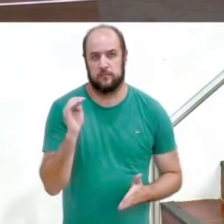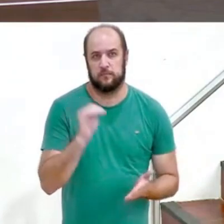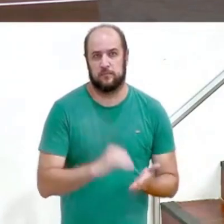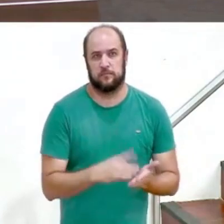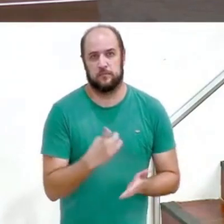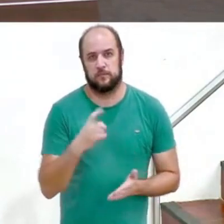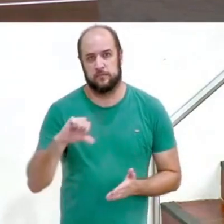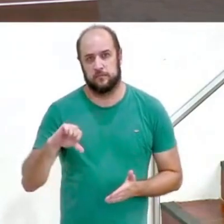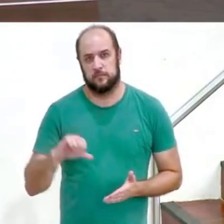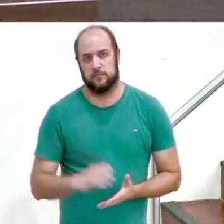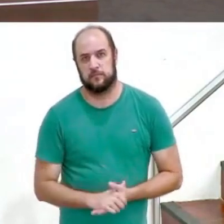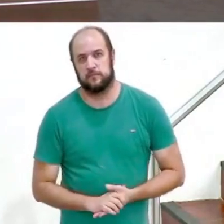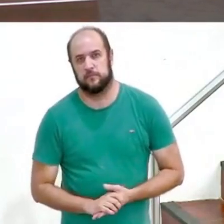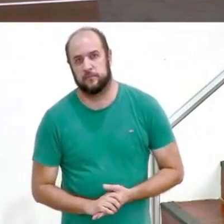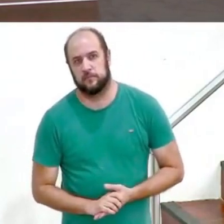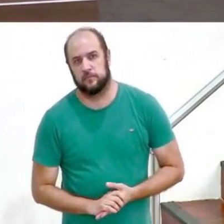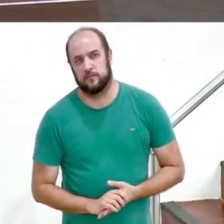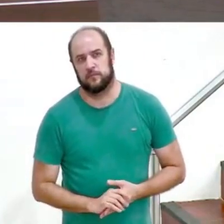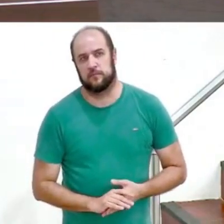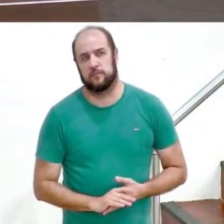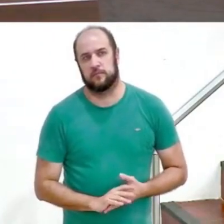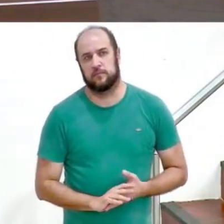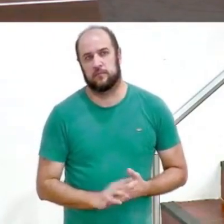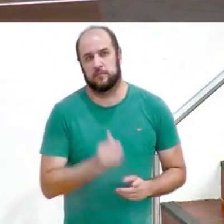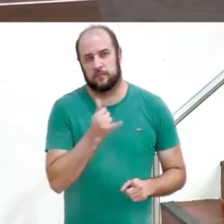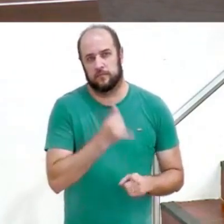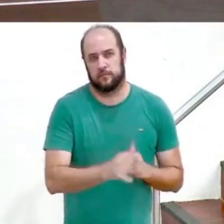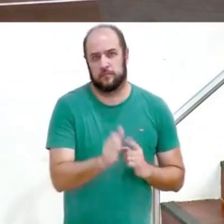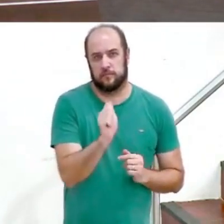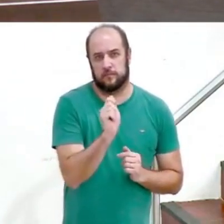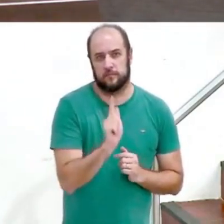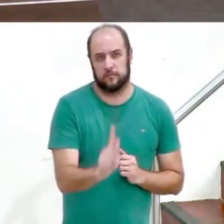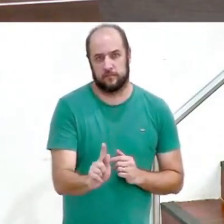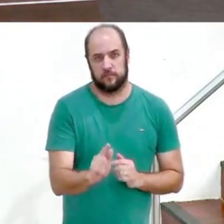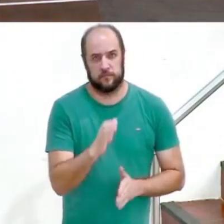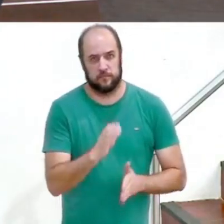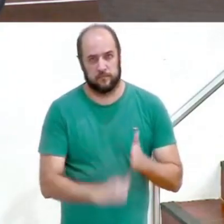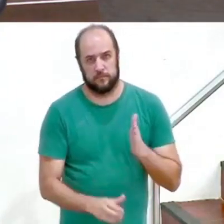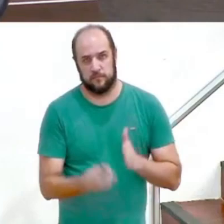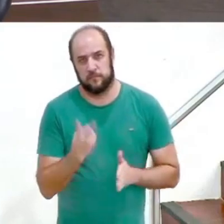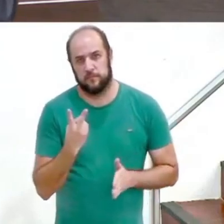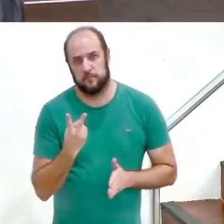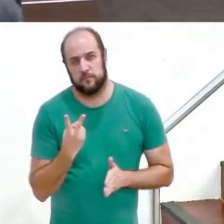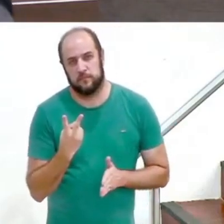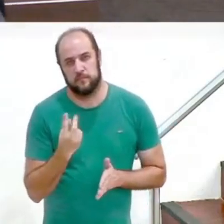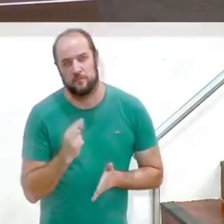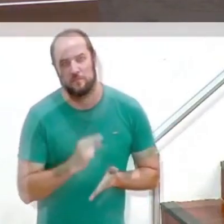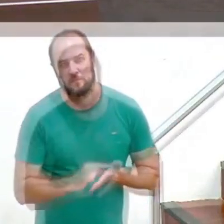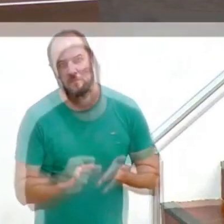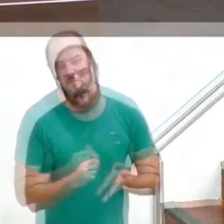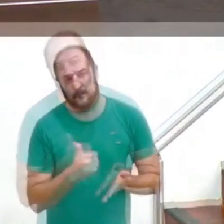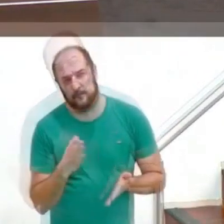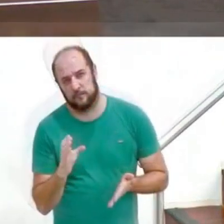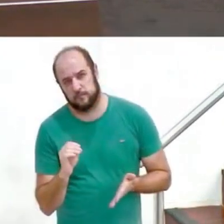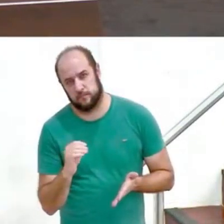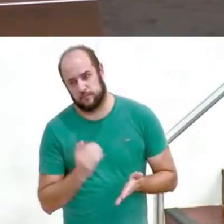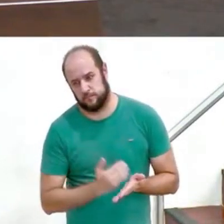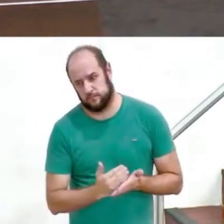19. Livro do profeta Ageu, capítulo 2, a partir do verso